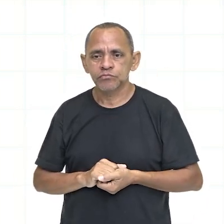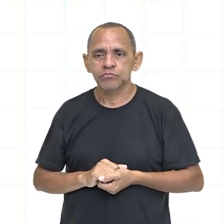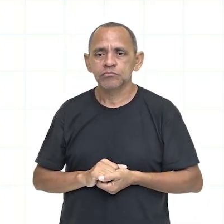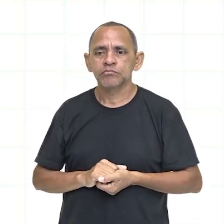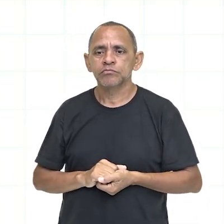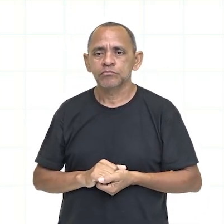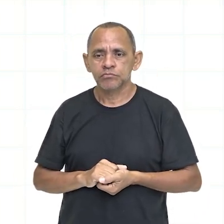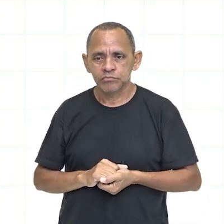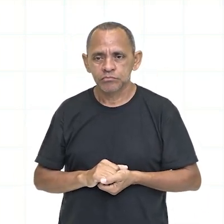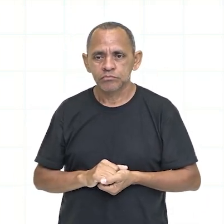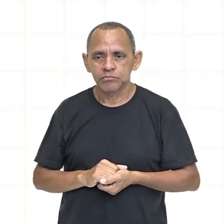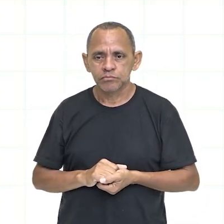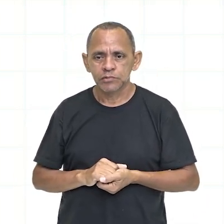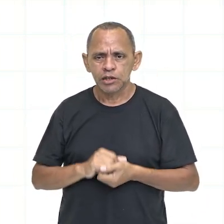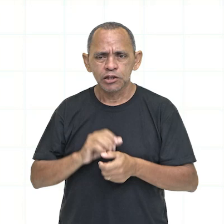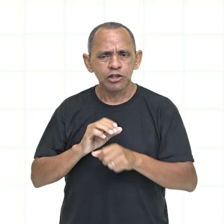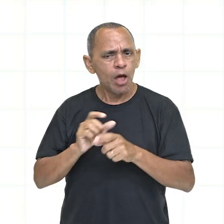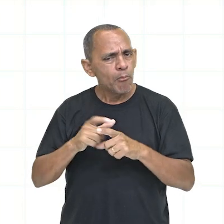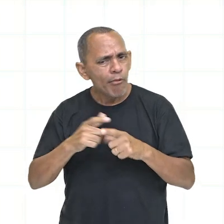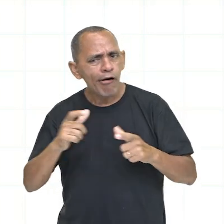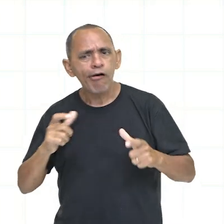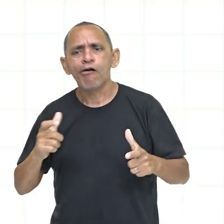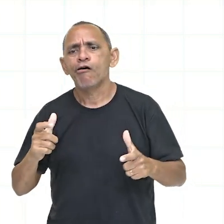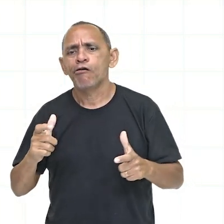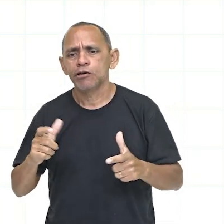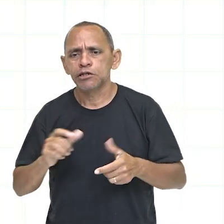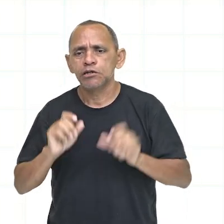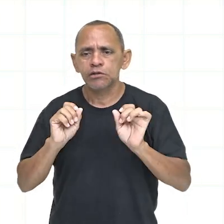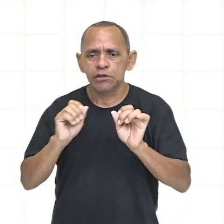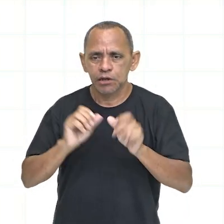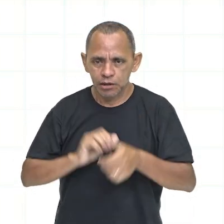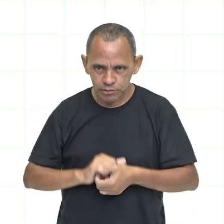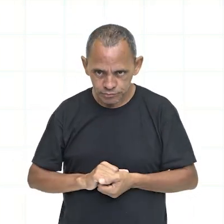tradução na mais das vezes,